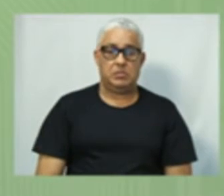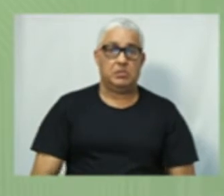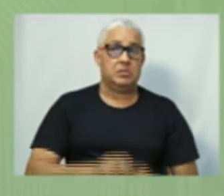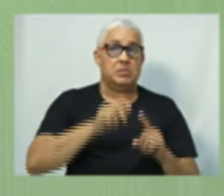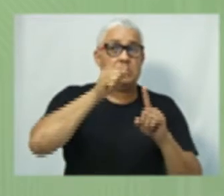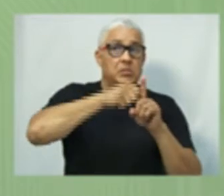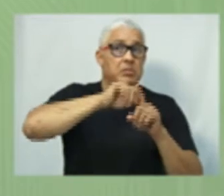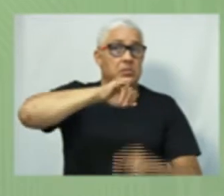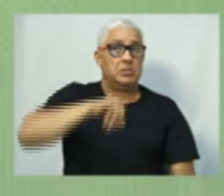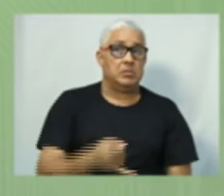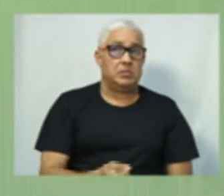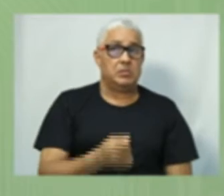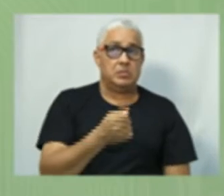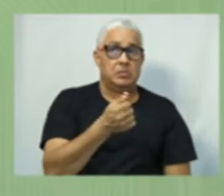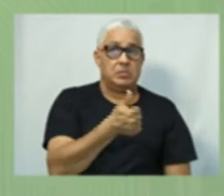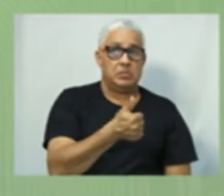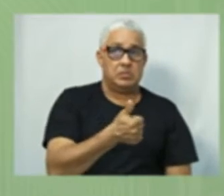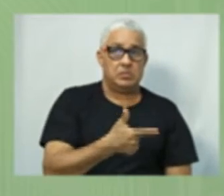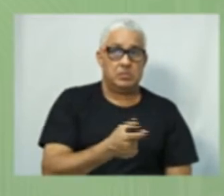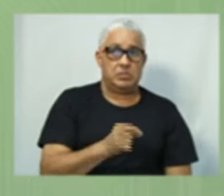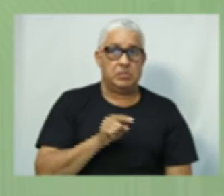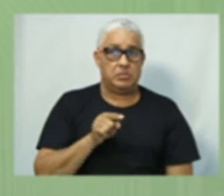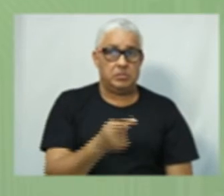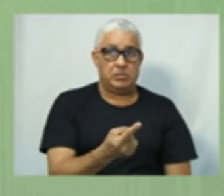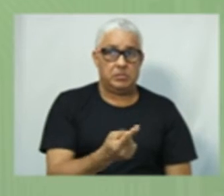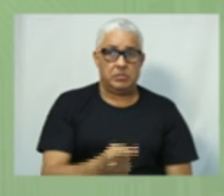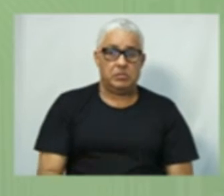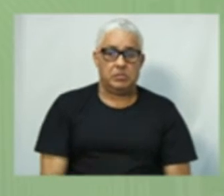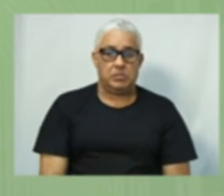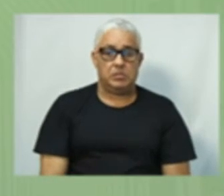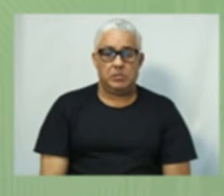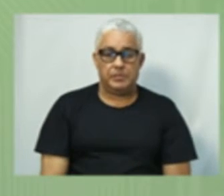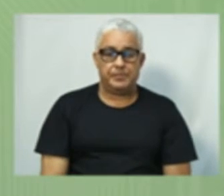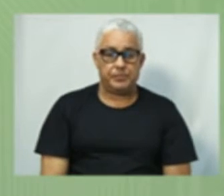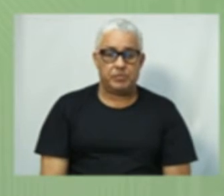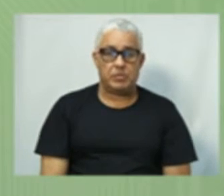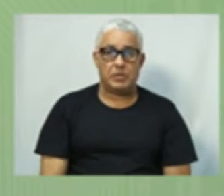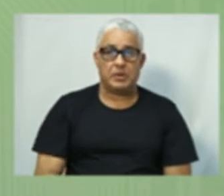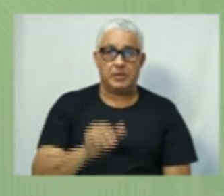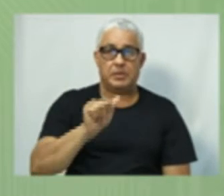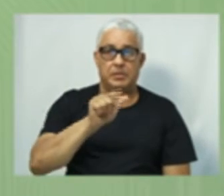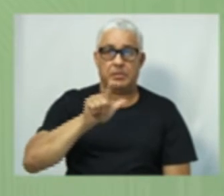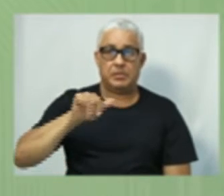janeiro? 120 mil, presumido, né? Qual era a alíquota?